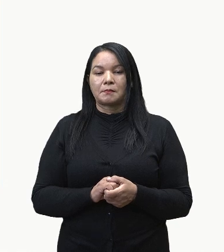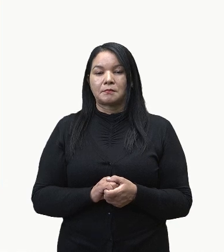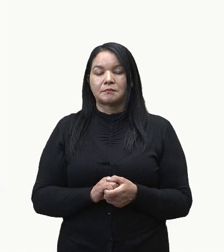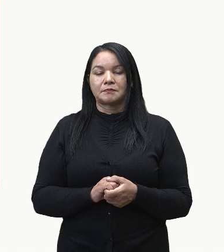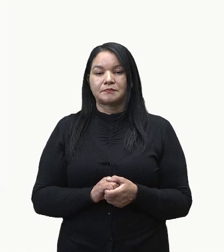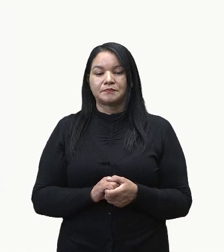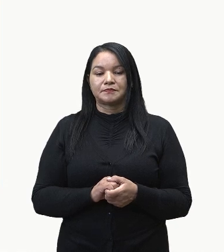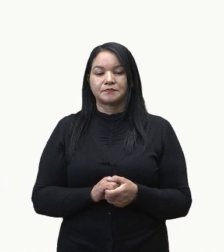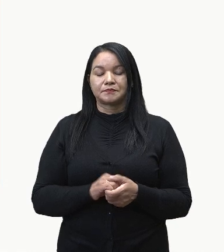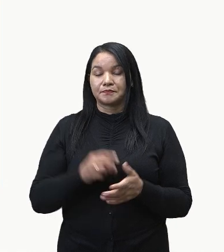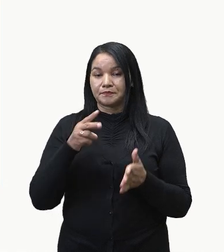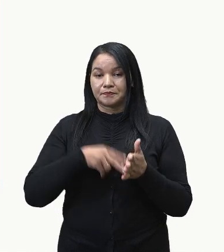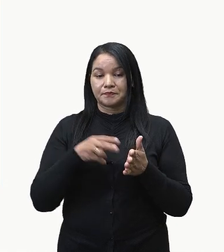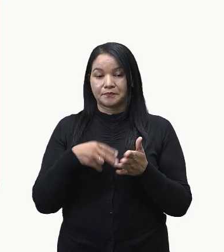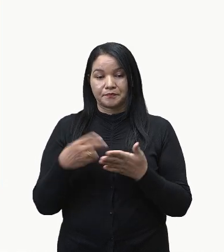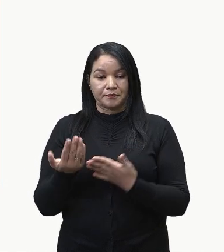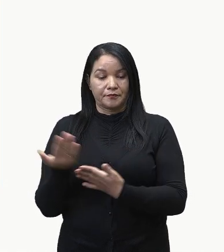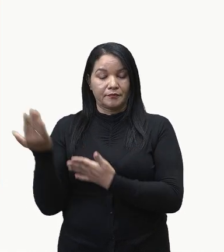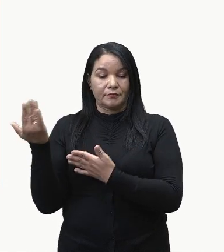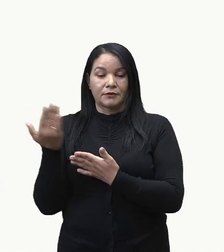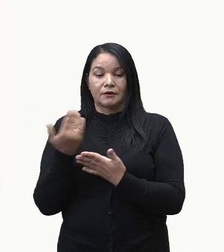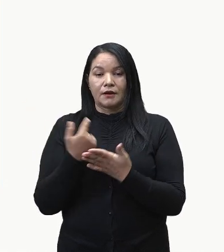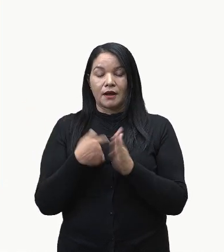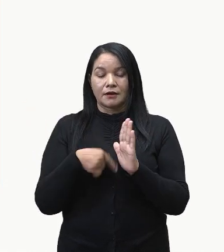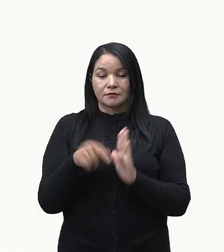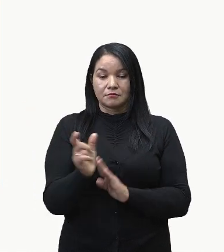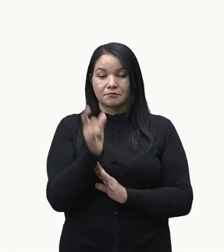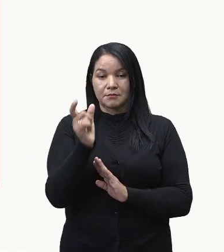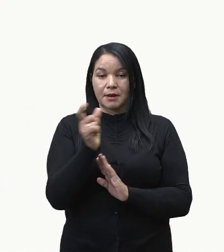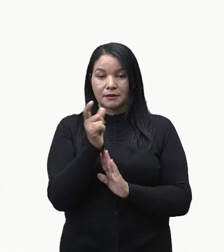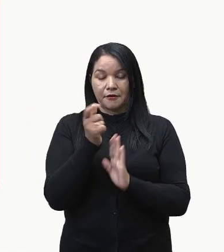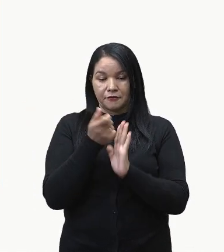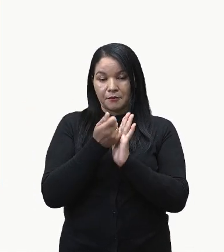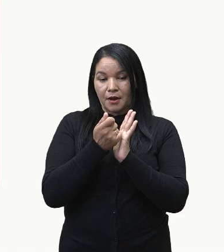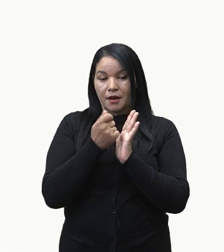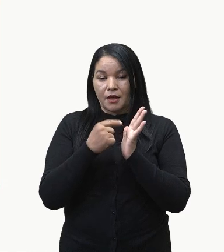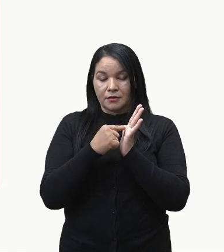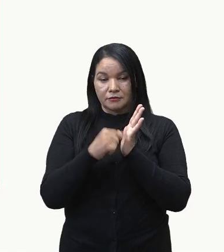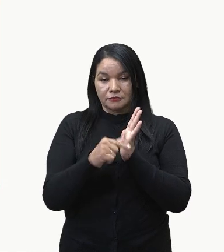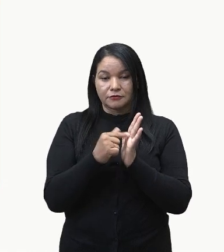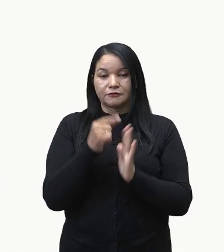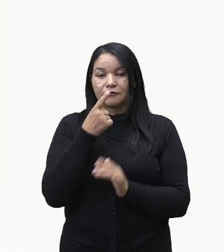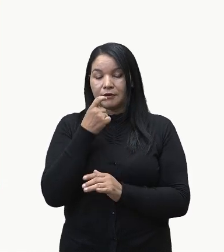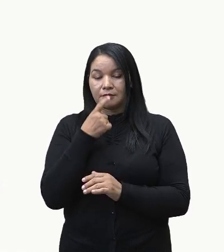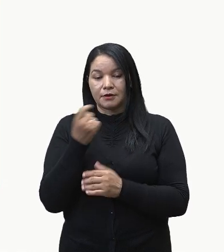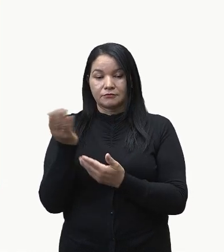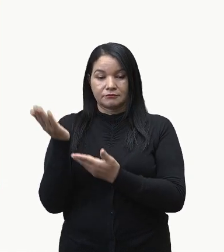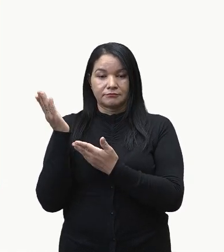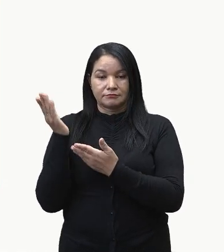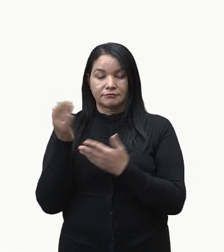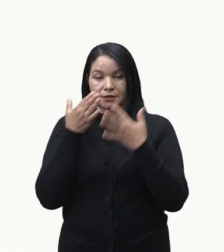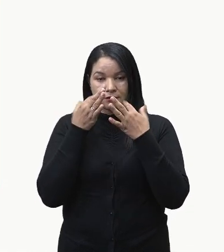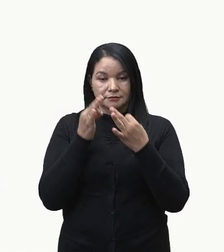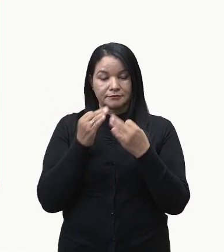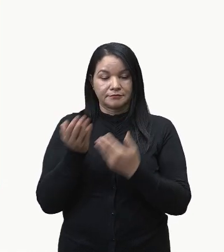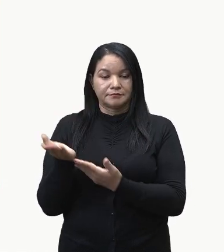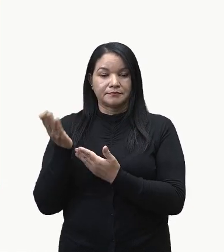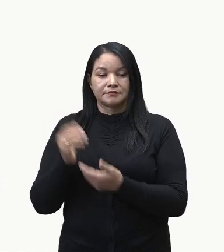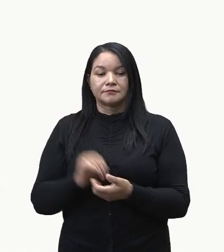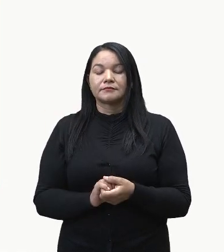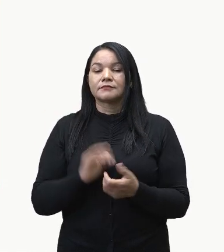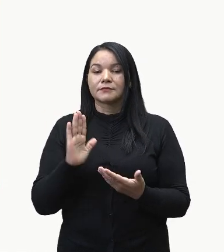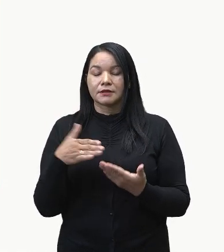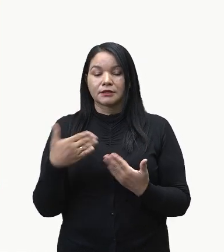preciso. Este tipo de texto está intimamente ligado à descrição. Então, as características